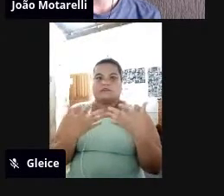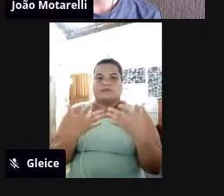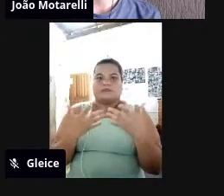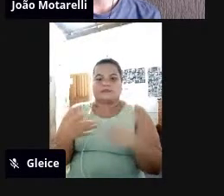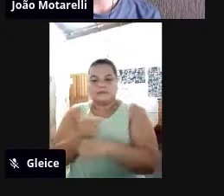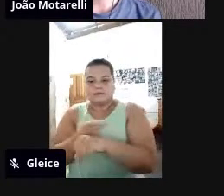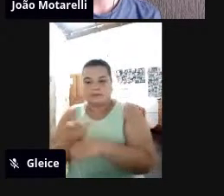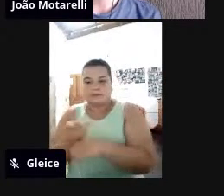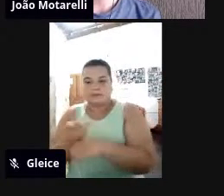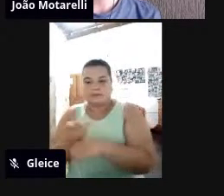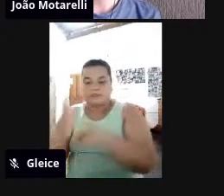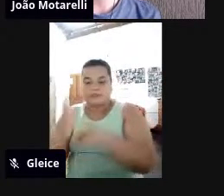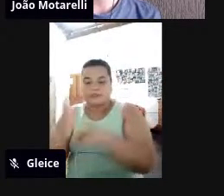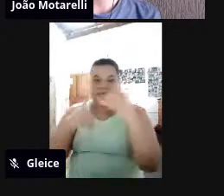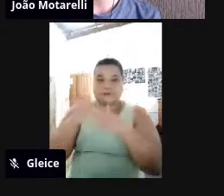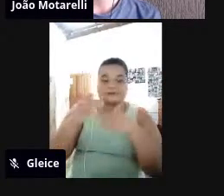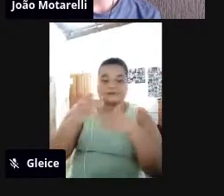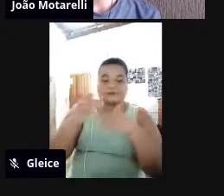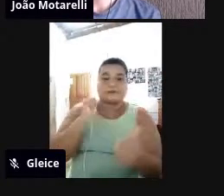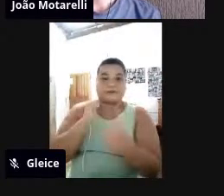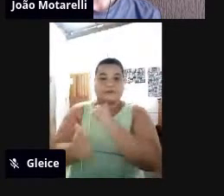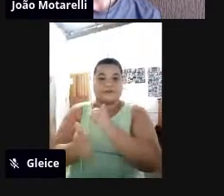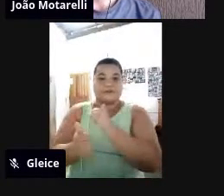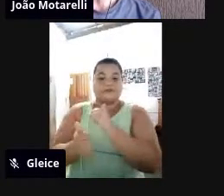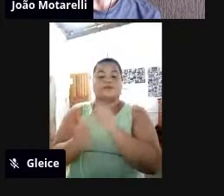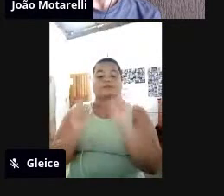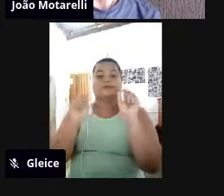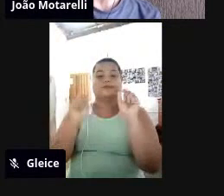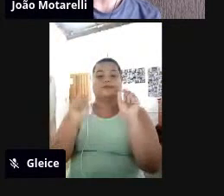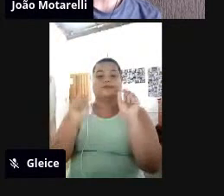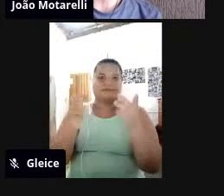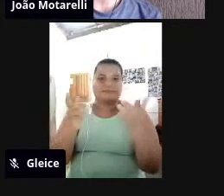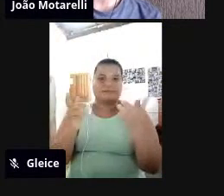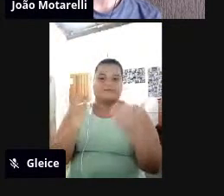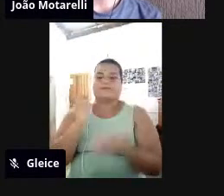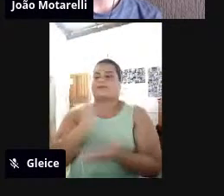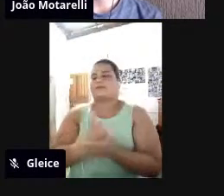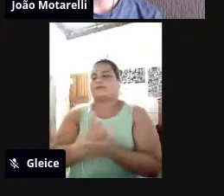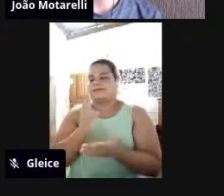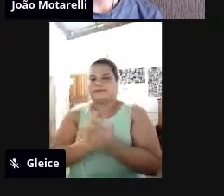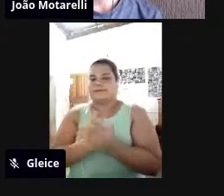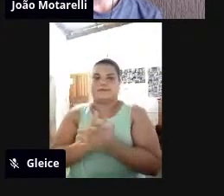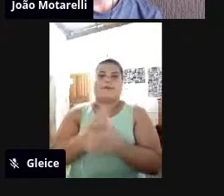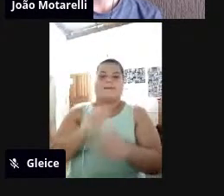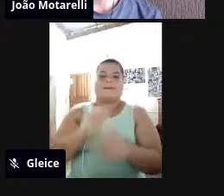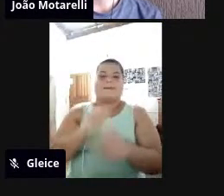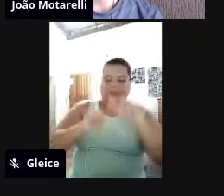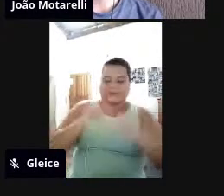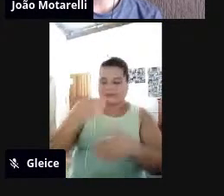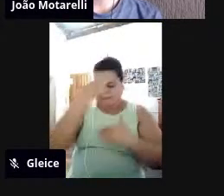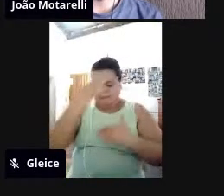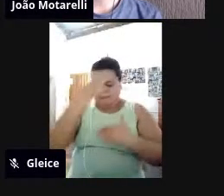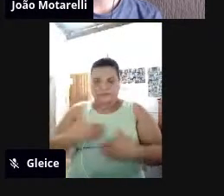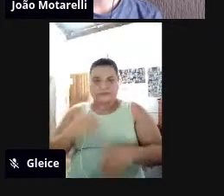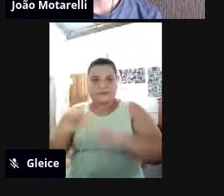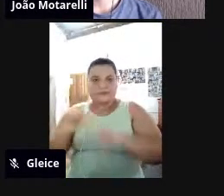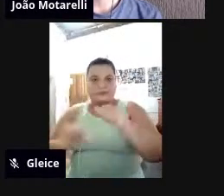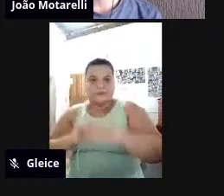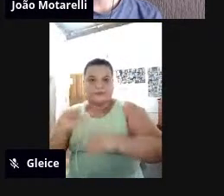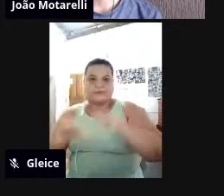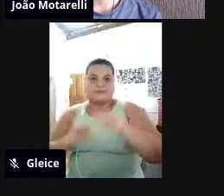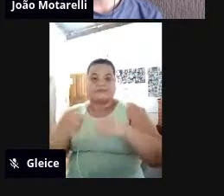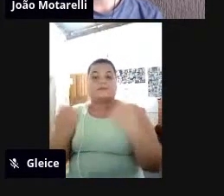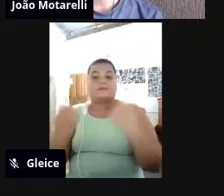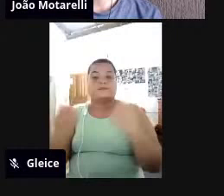acaba sempre consistindo, principalmente, né, em mudar a composição corporal, é preciso de muita ciência